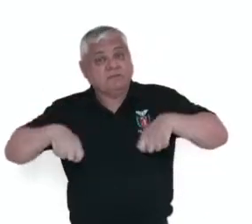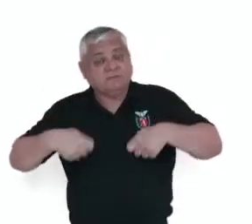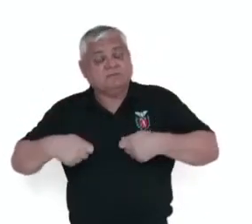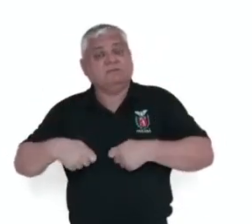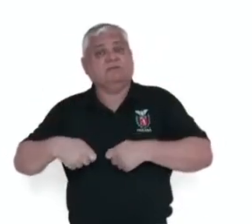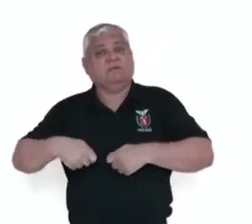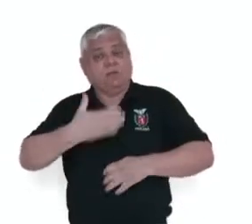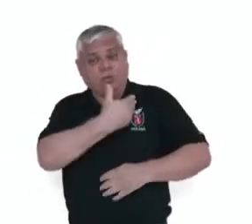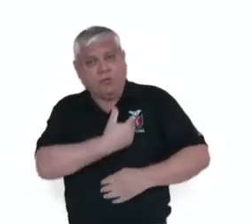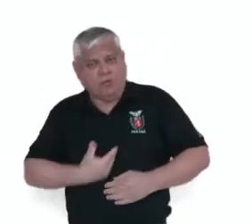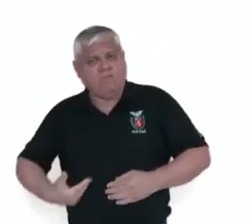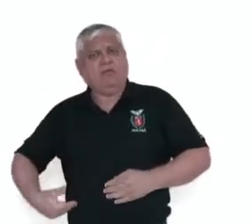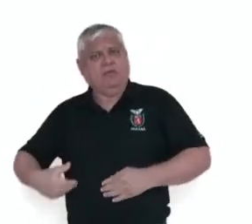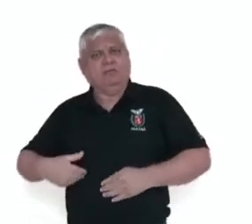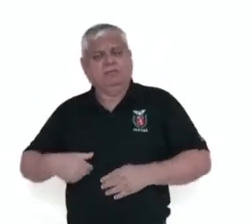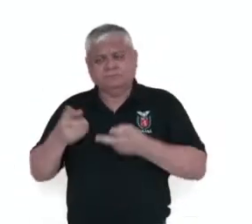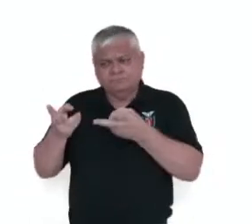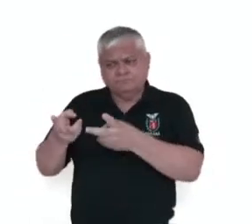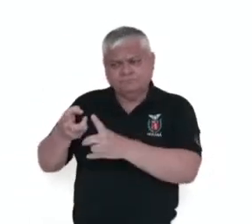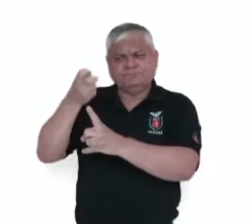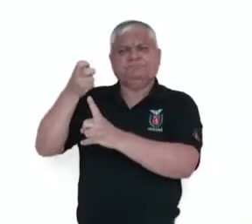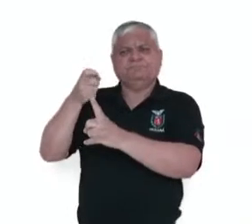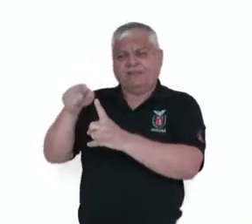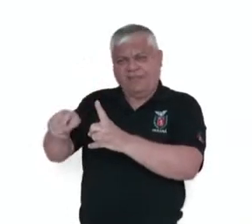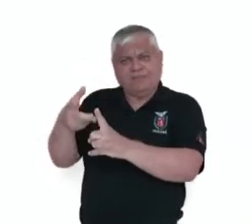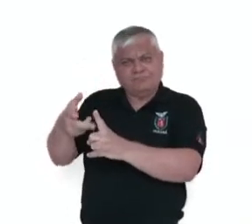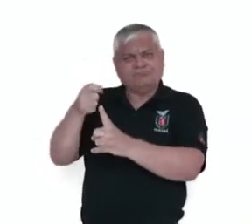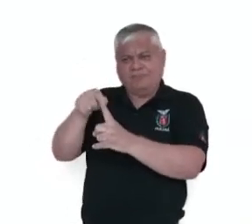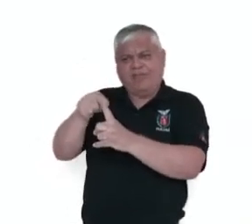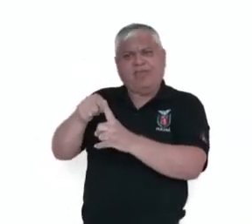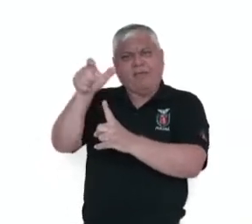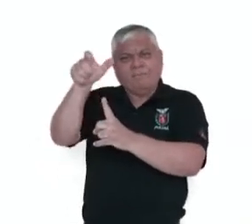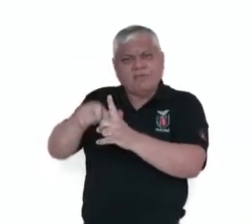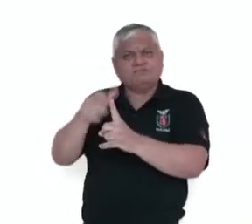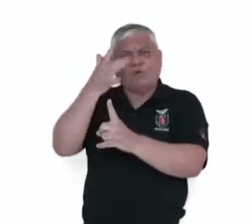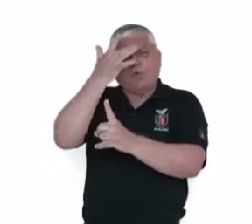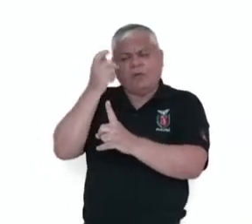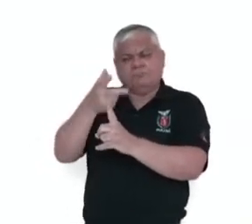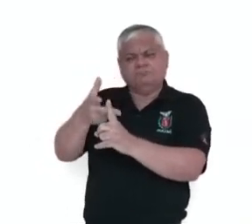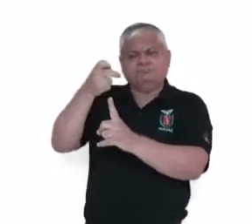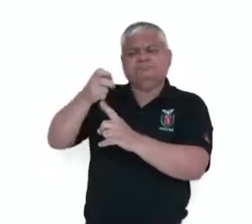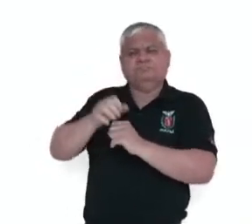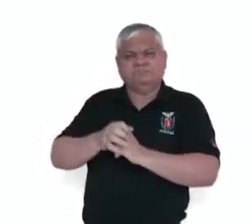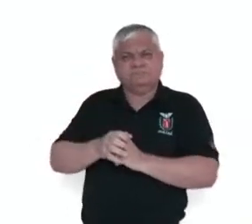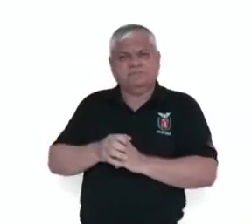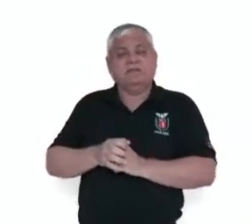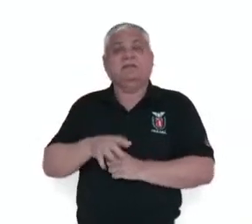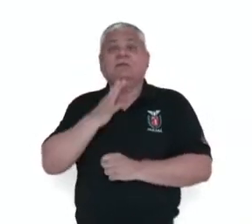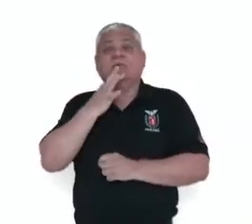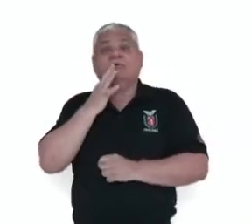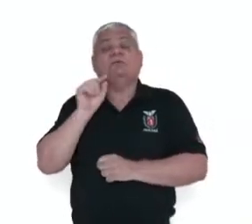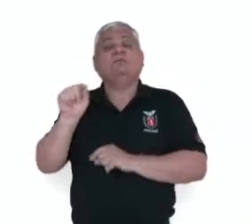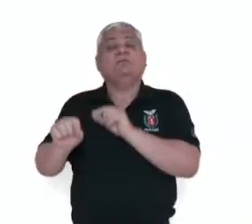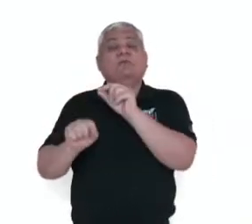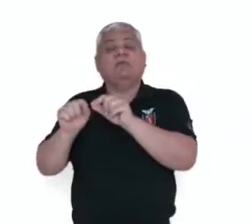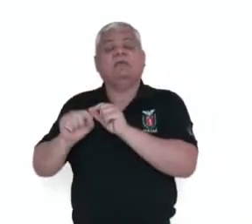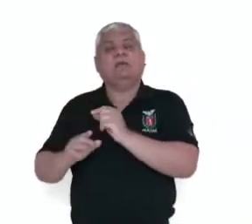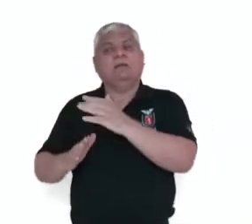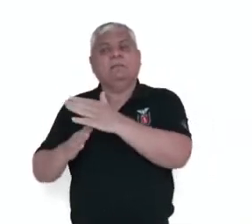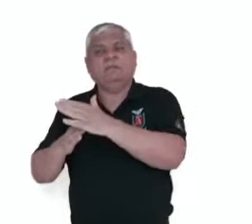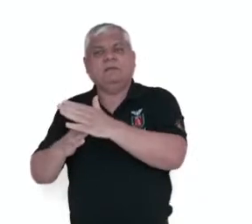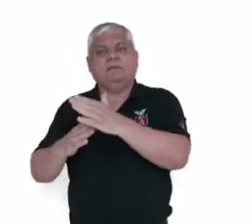Estado reconhecer o indivíduo. Há um processo de regulação da cidadania que encontra seus